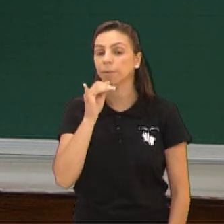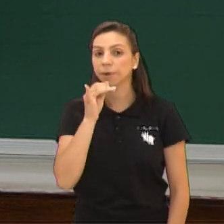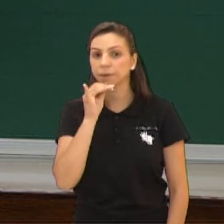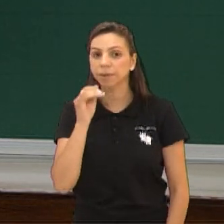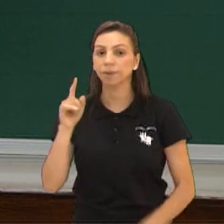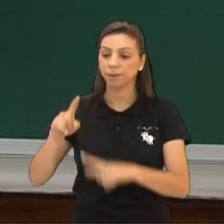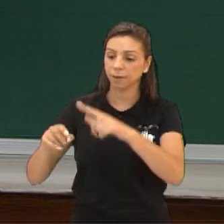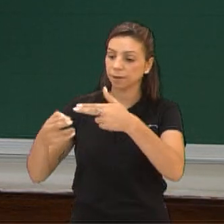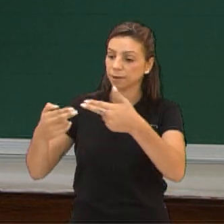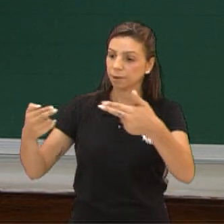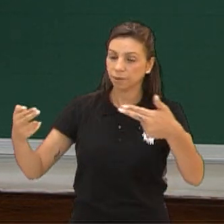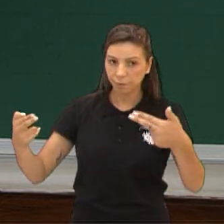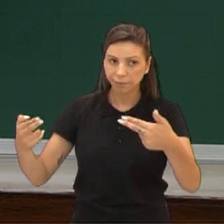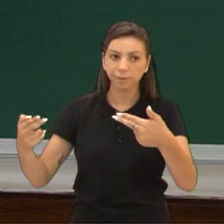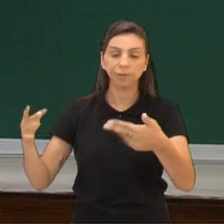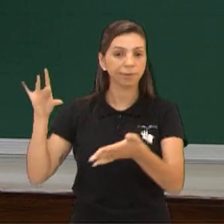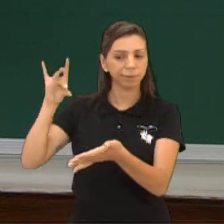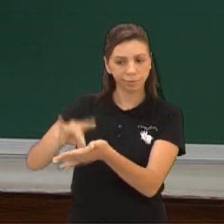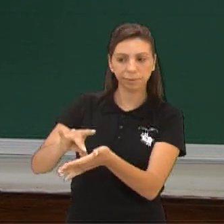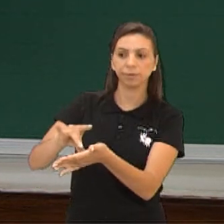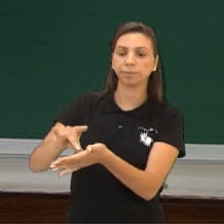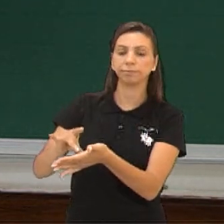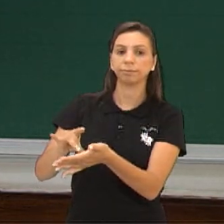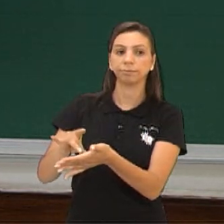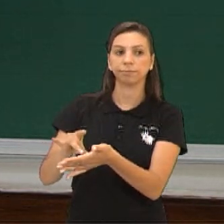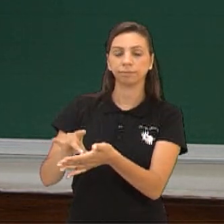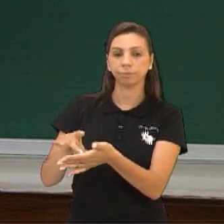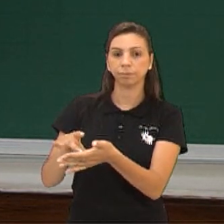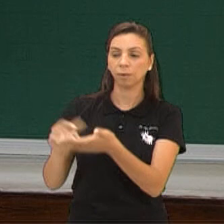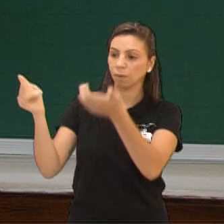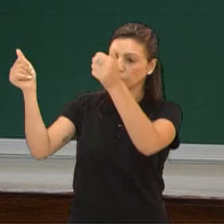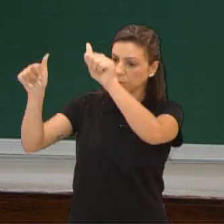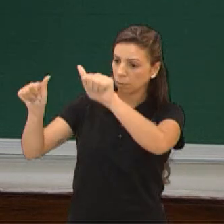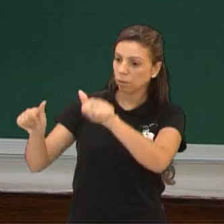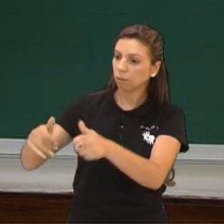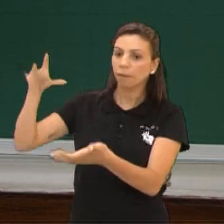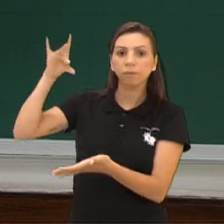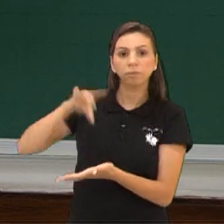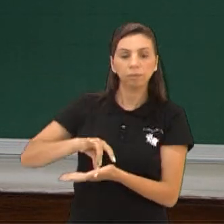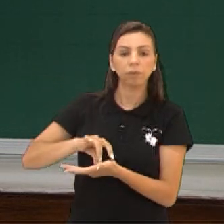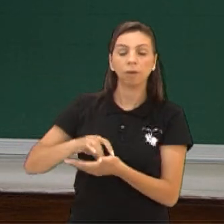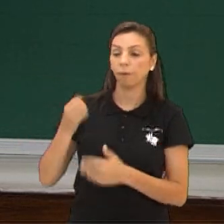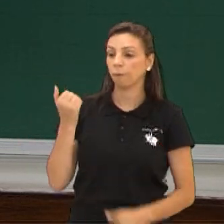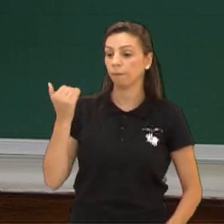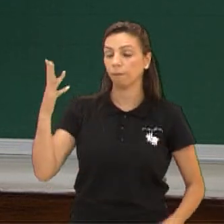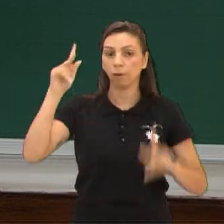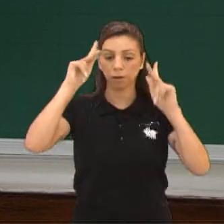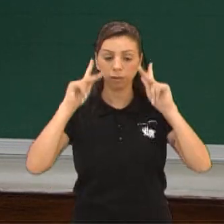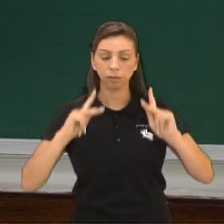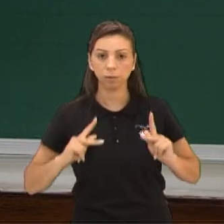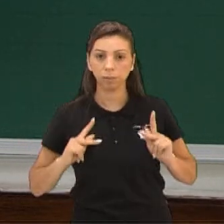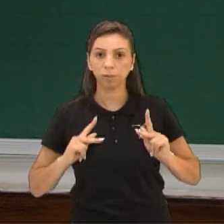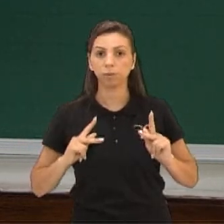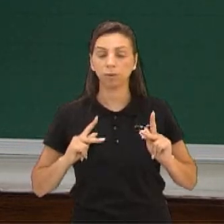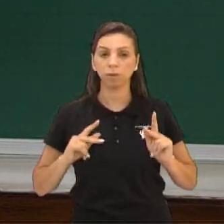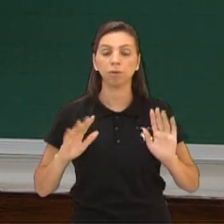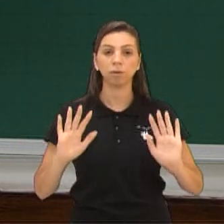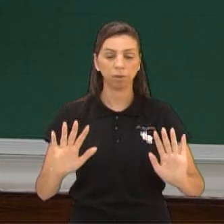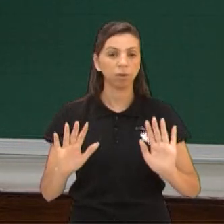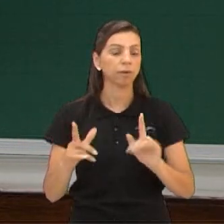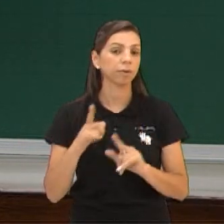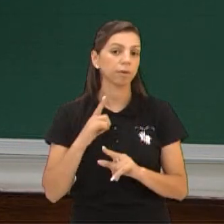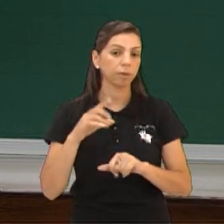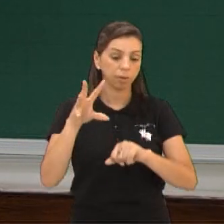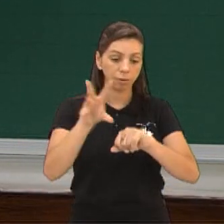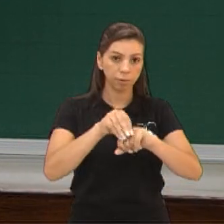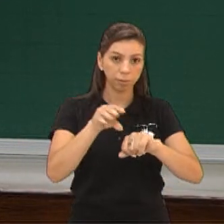coisa como ela realmente é, a coisa em si, fora do ser, do sujeito que conhece o mundo. Então, no